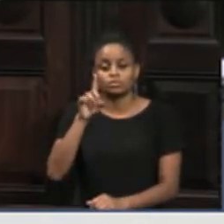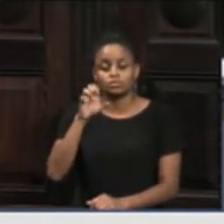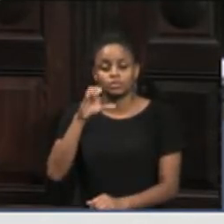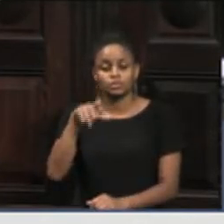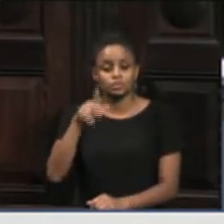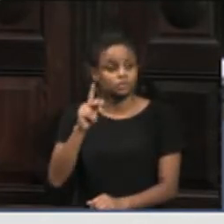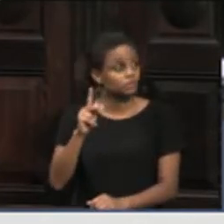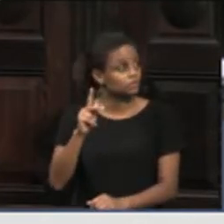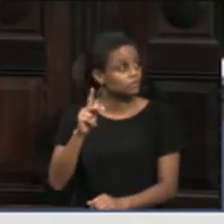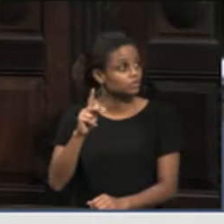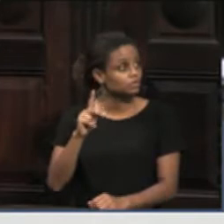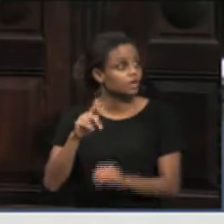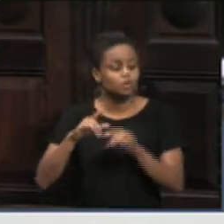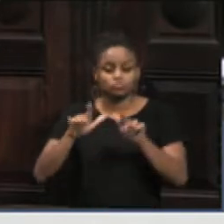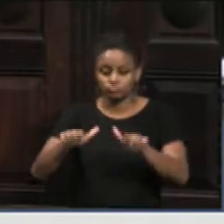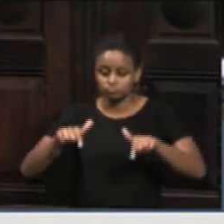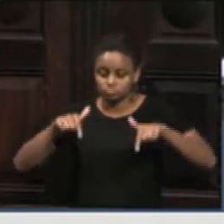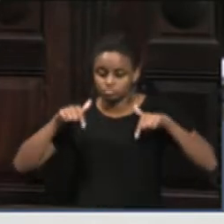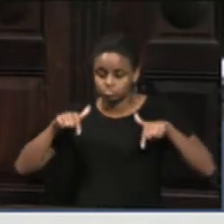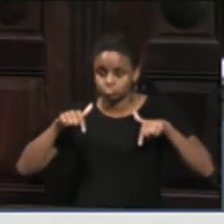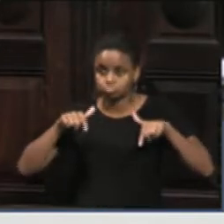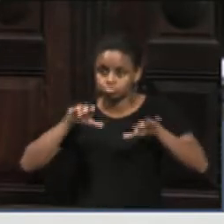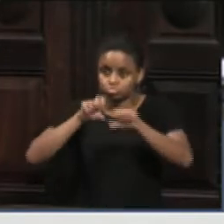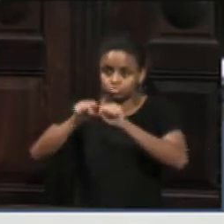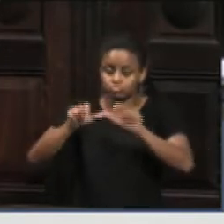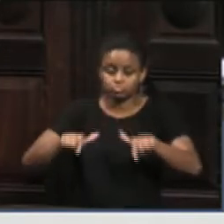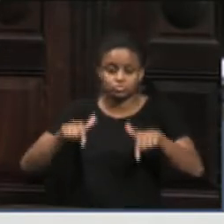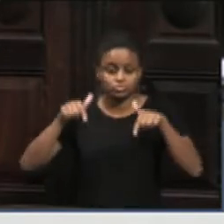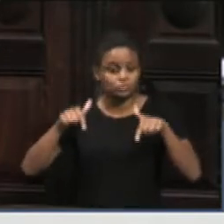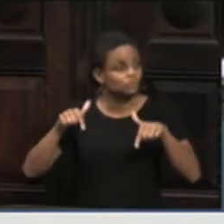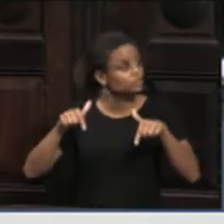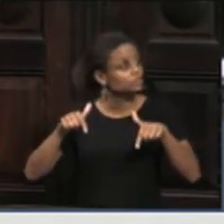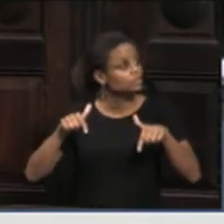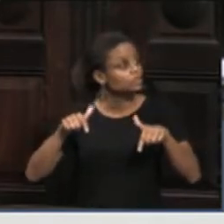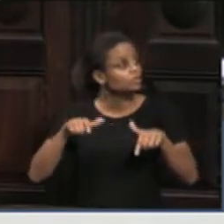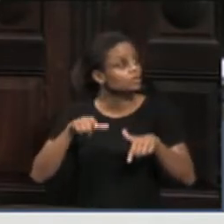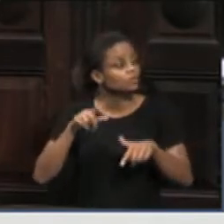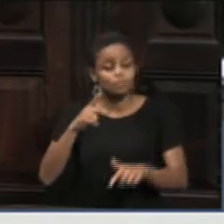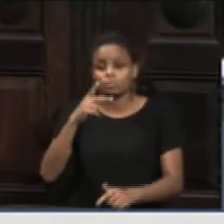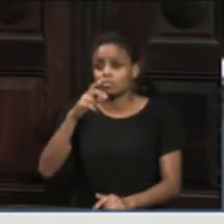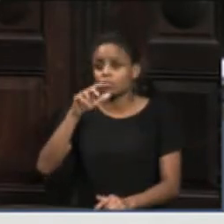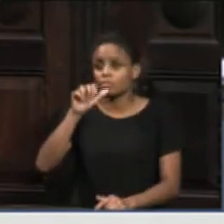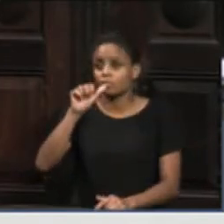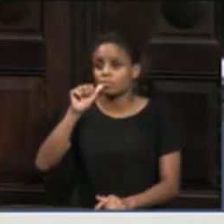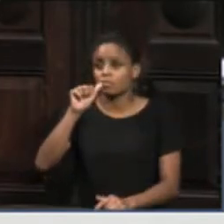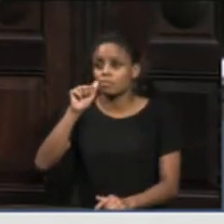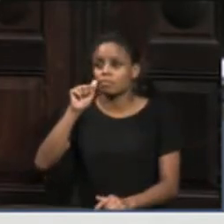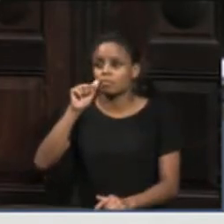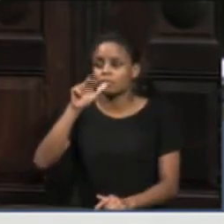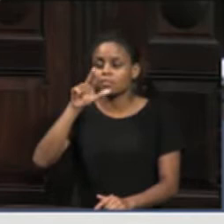Paul Singer, dependendo de parecer da mesa diretora.